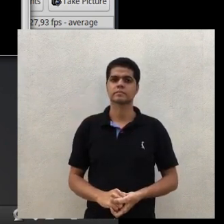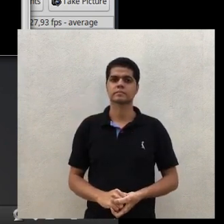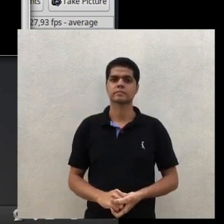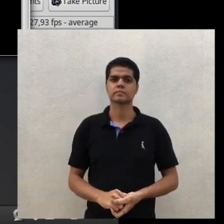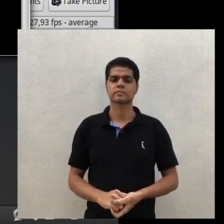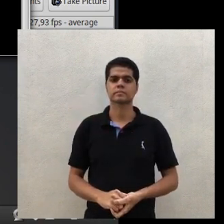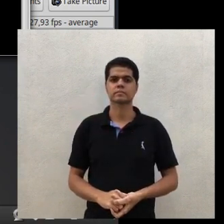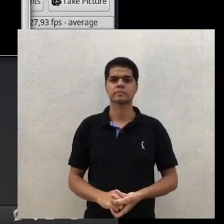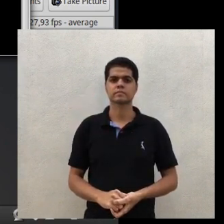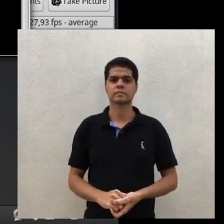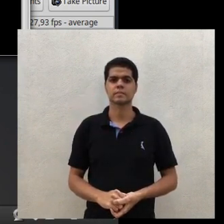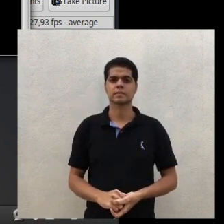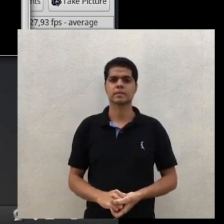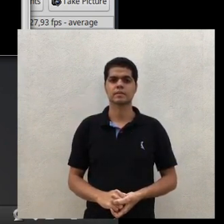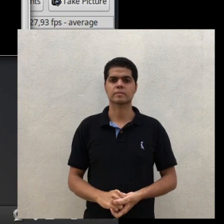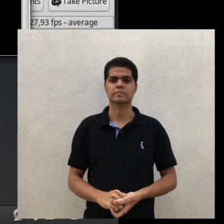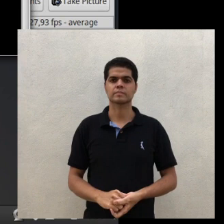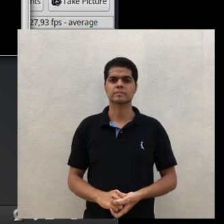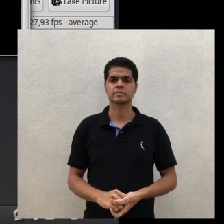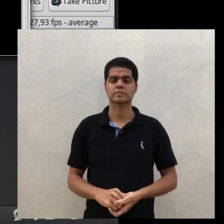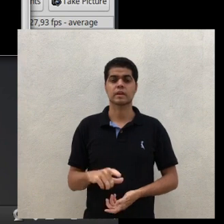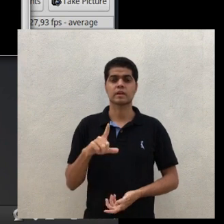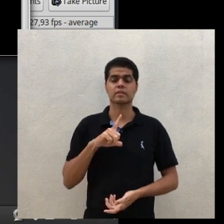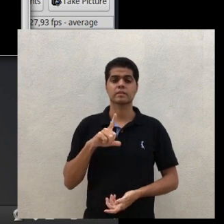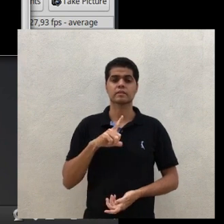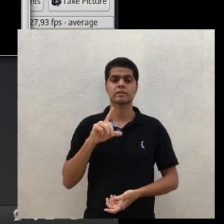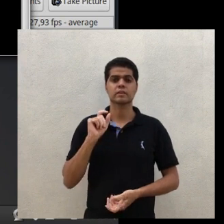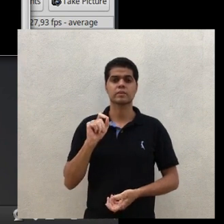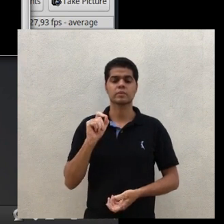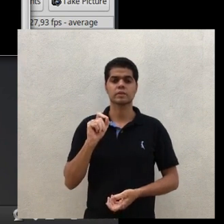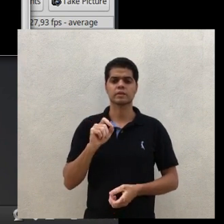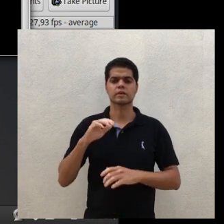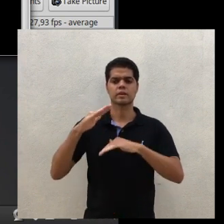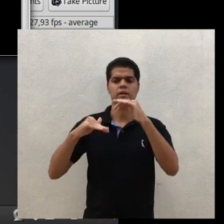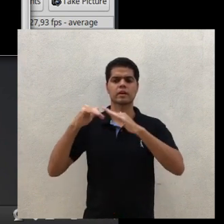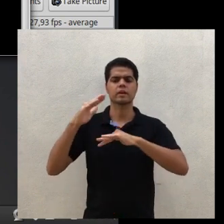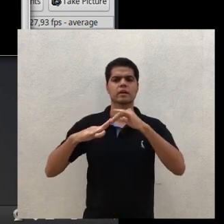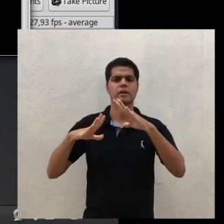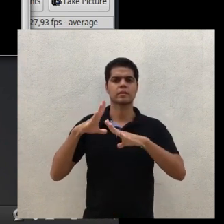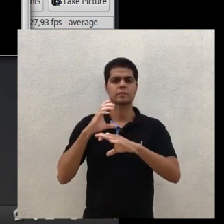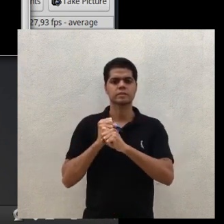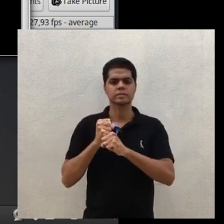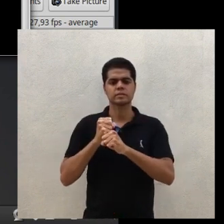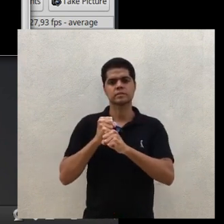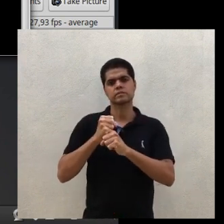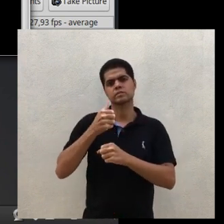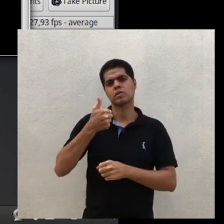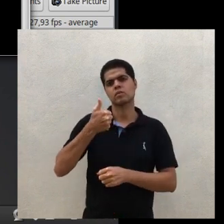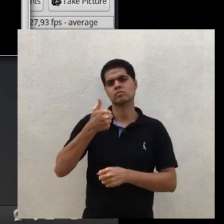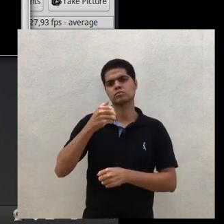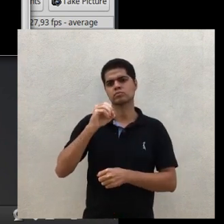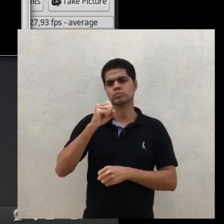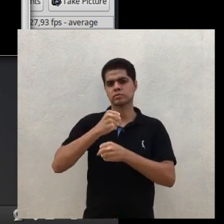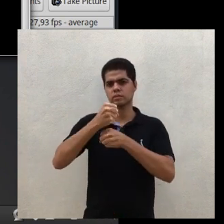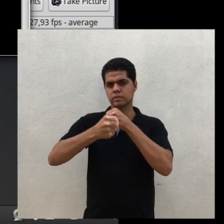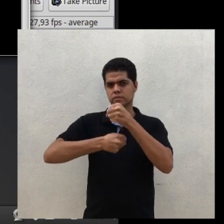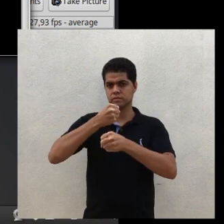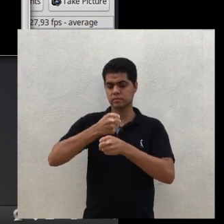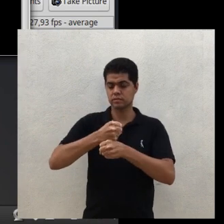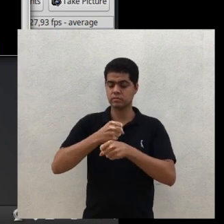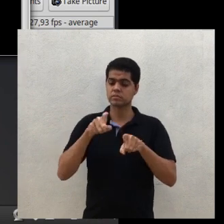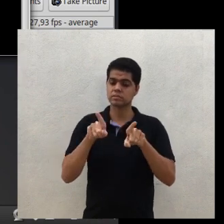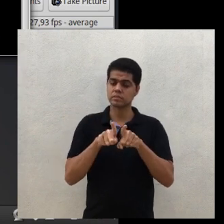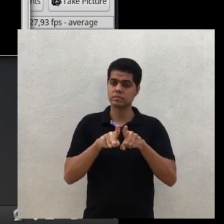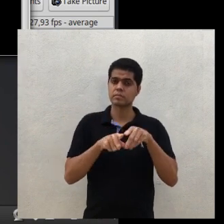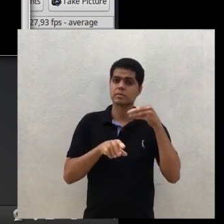gratificação.fcl, e eu vou colocar aqui uma capacitação de 10 anos e uma experiência de